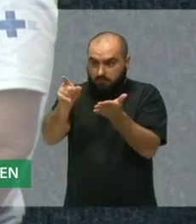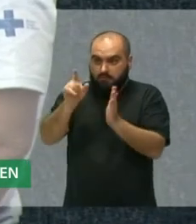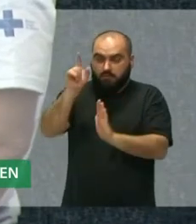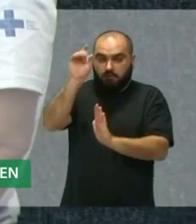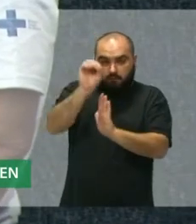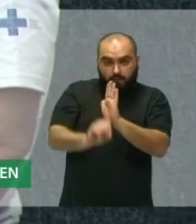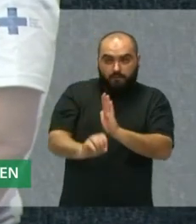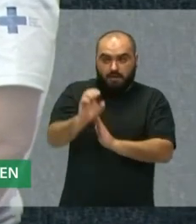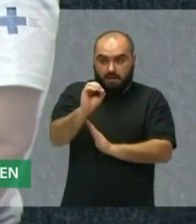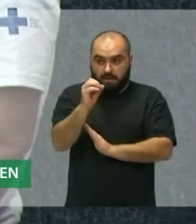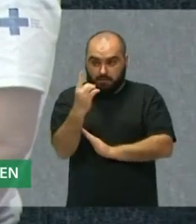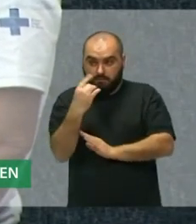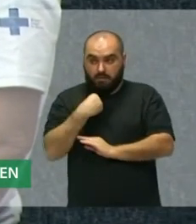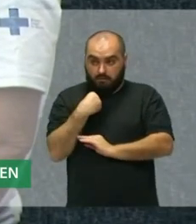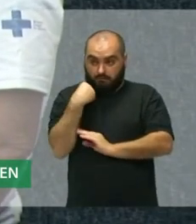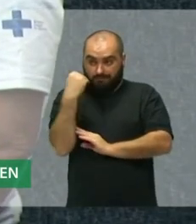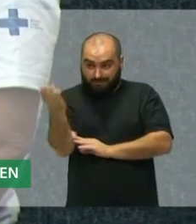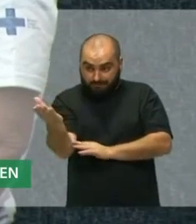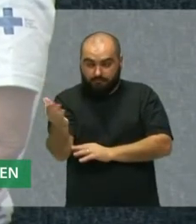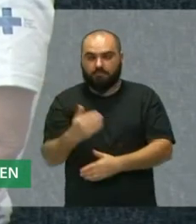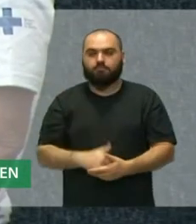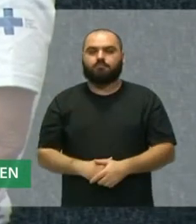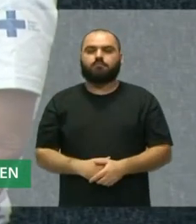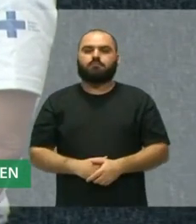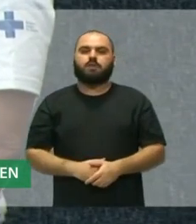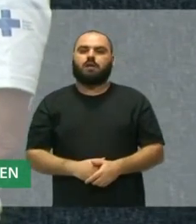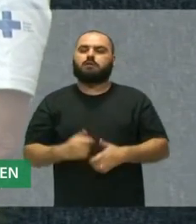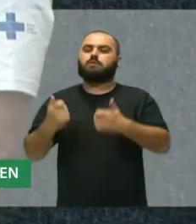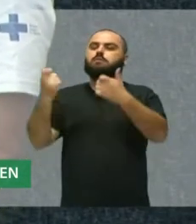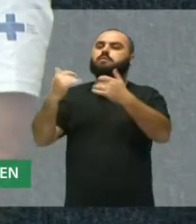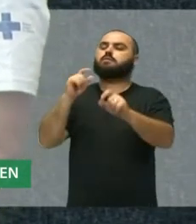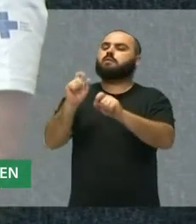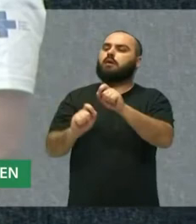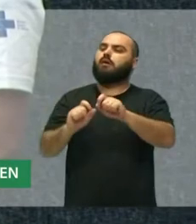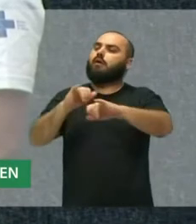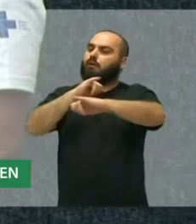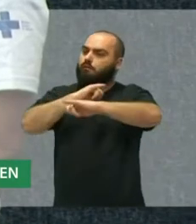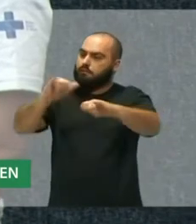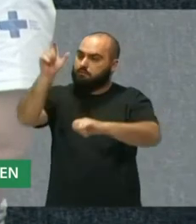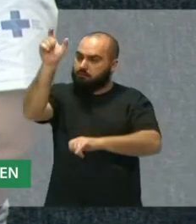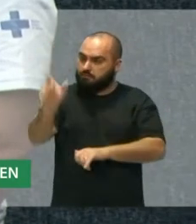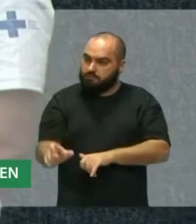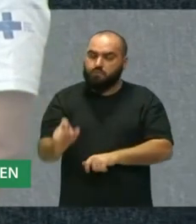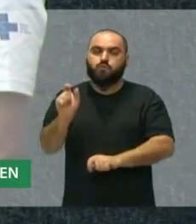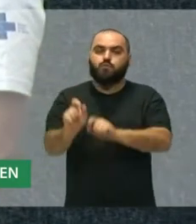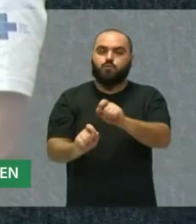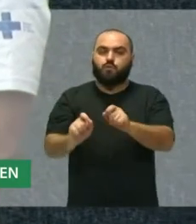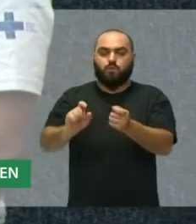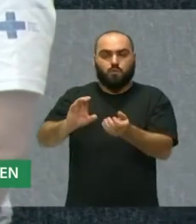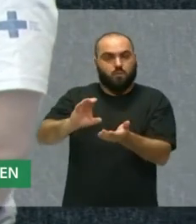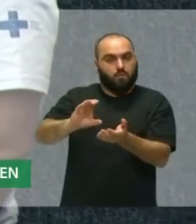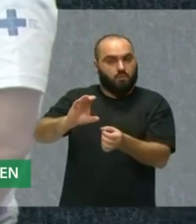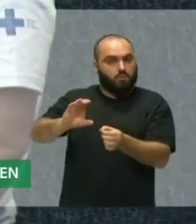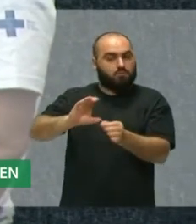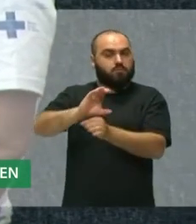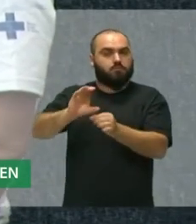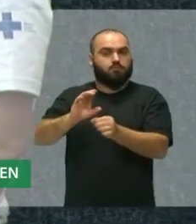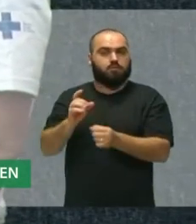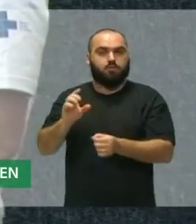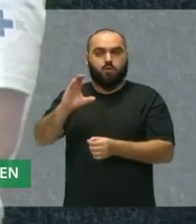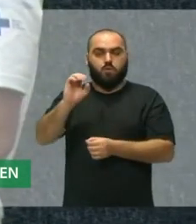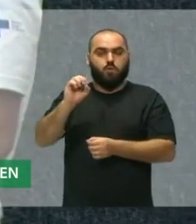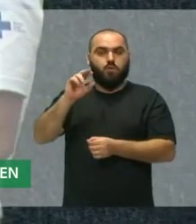Saúde, que diz o seguinte: informamos a Vossa Senhoria que a Comissão de Orçamento e Finanças, a